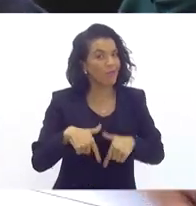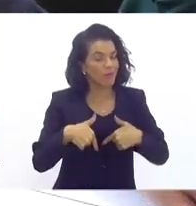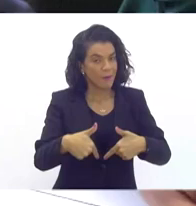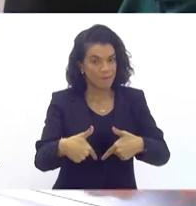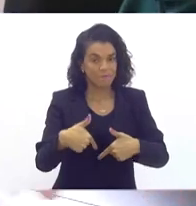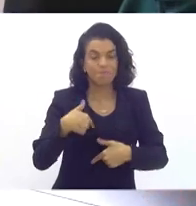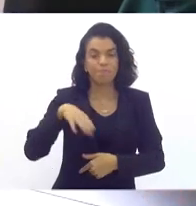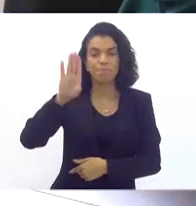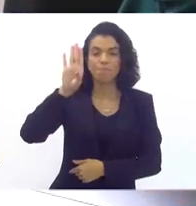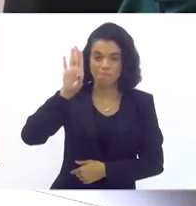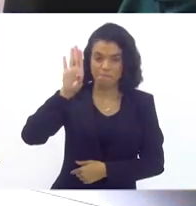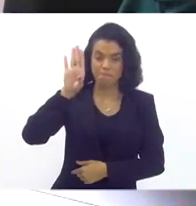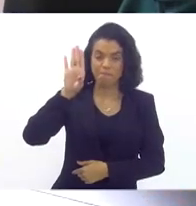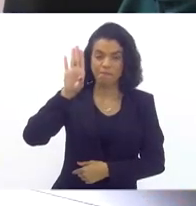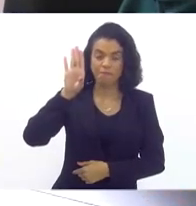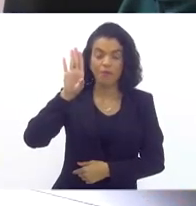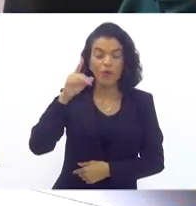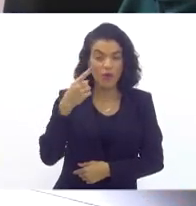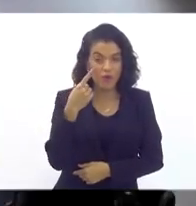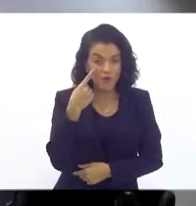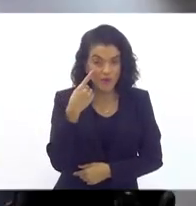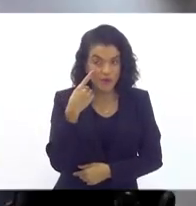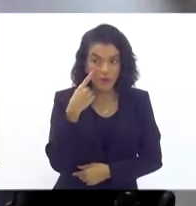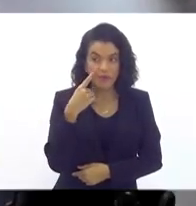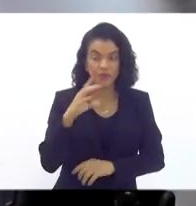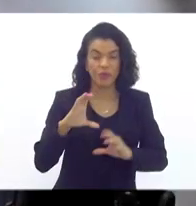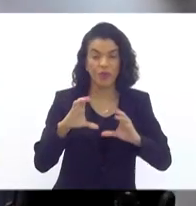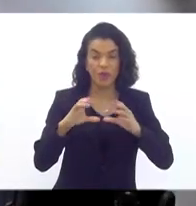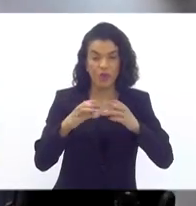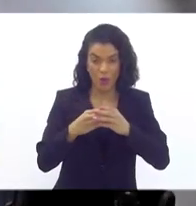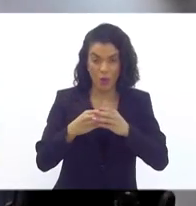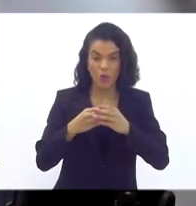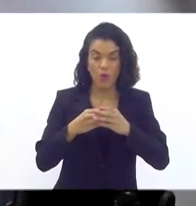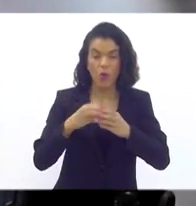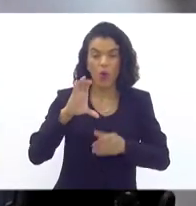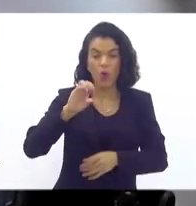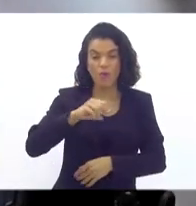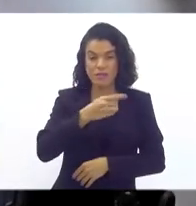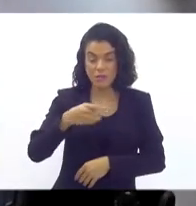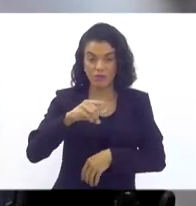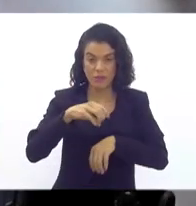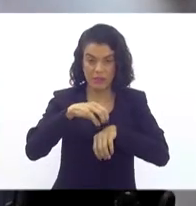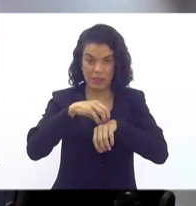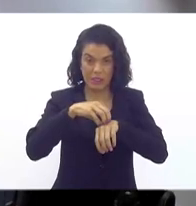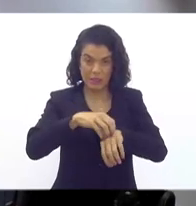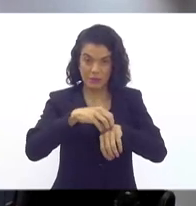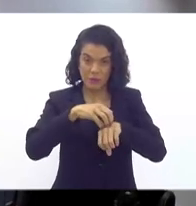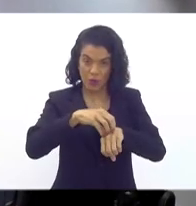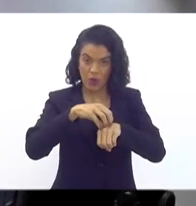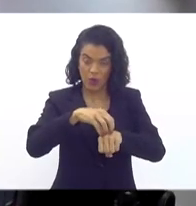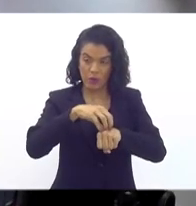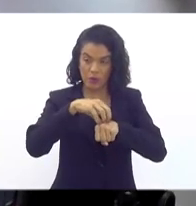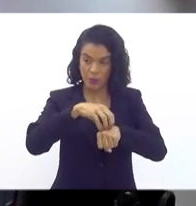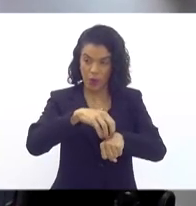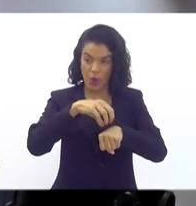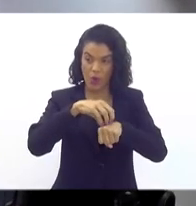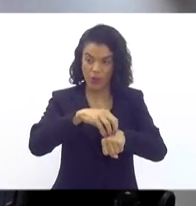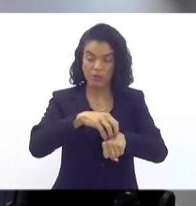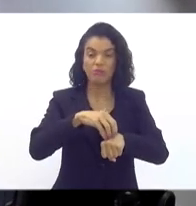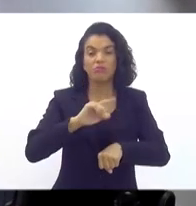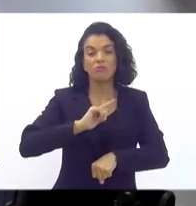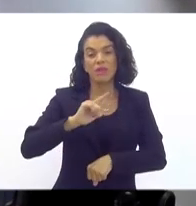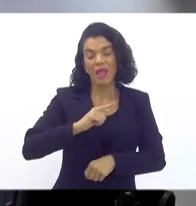é claro veja não há comissão de transporte nós temos diversas